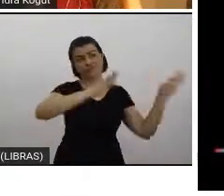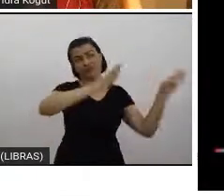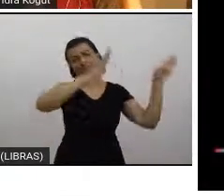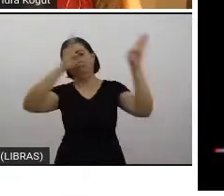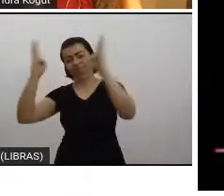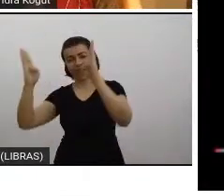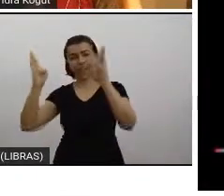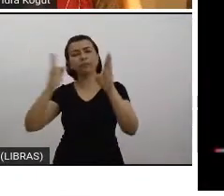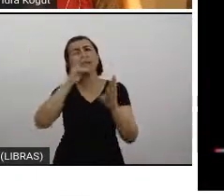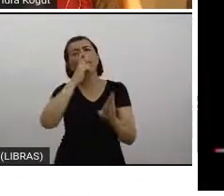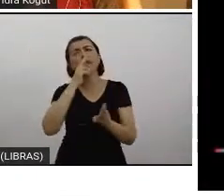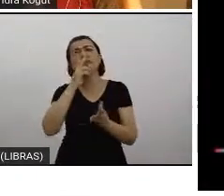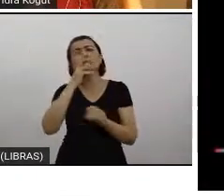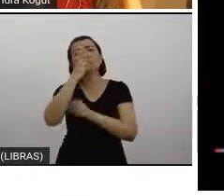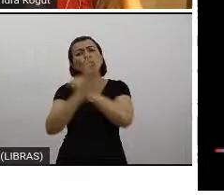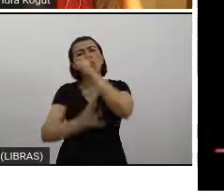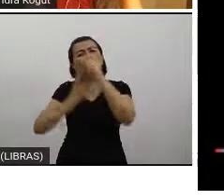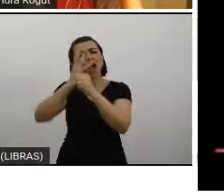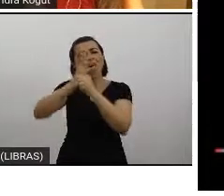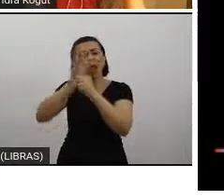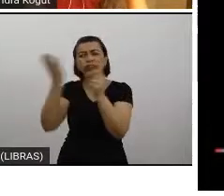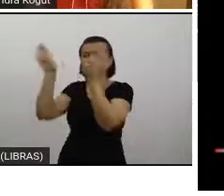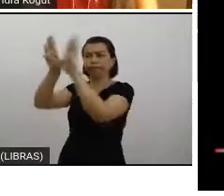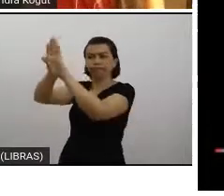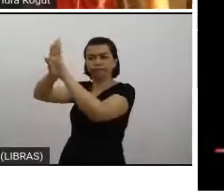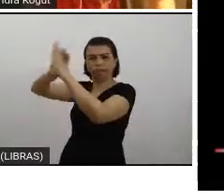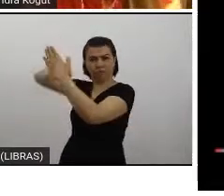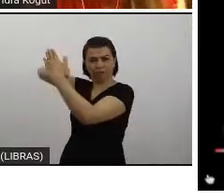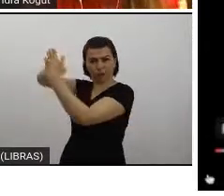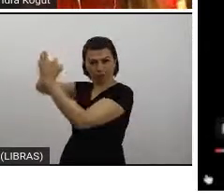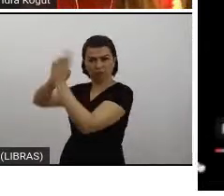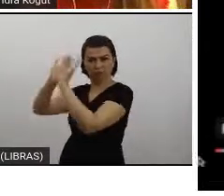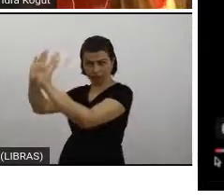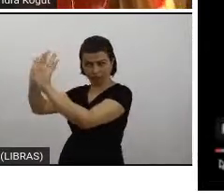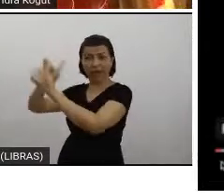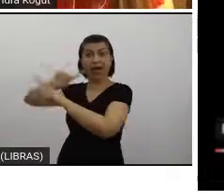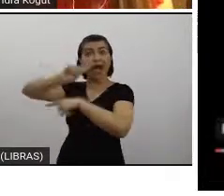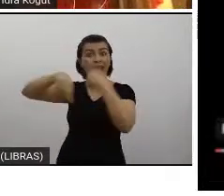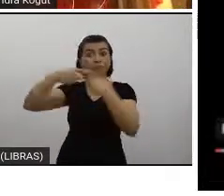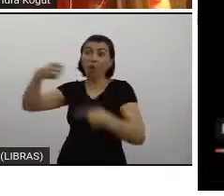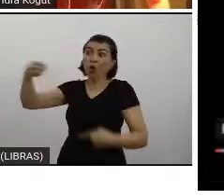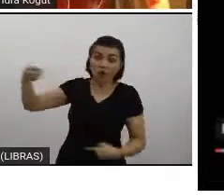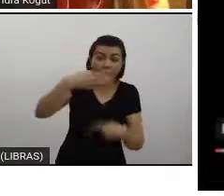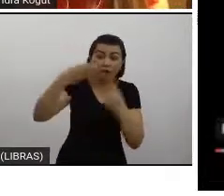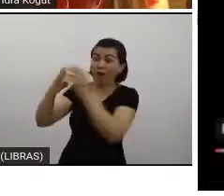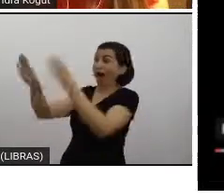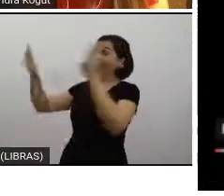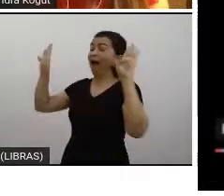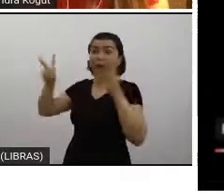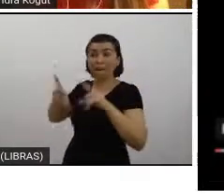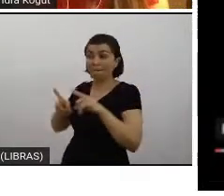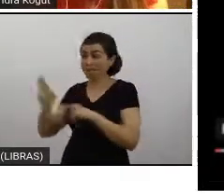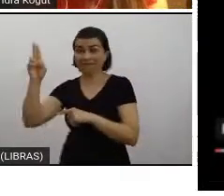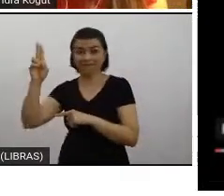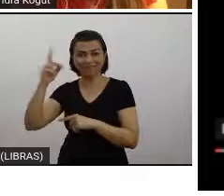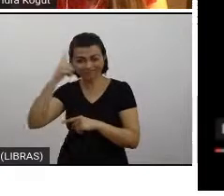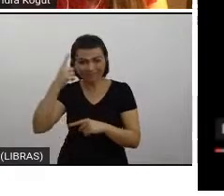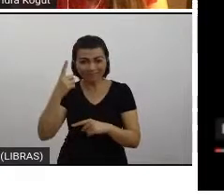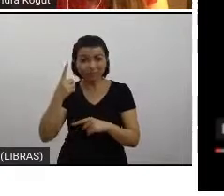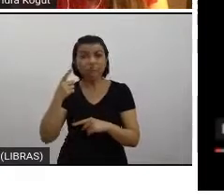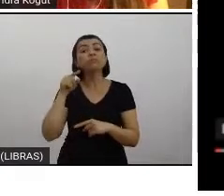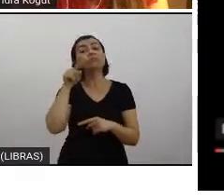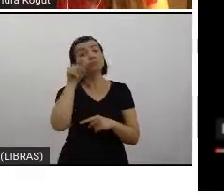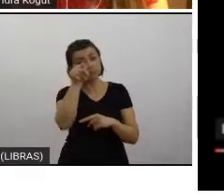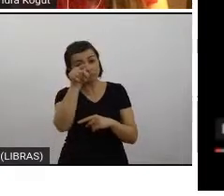4 anos fechado, e depois teve essa reinauguração e você fez esse registro. E, tipo, o MAM